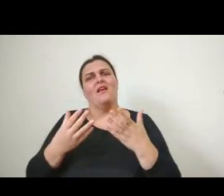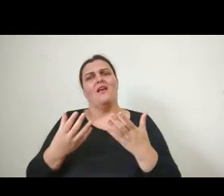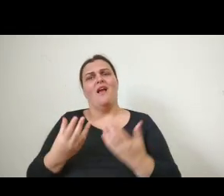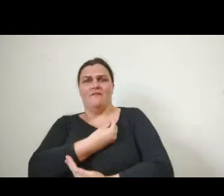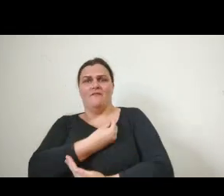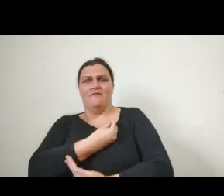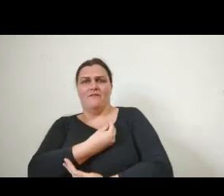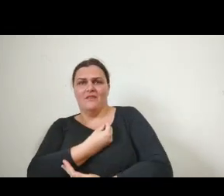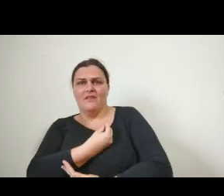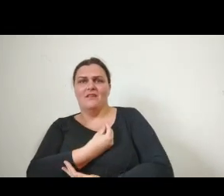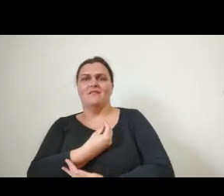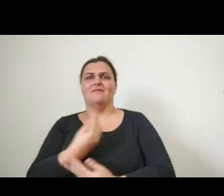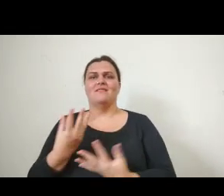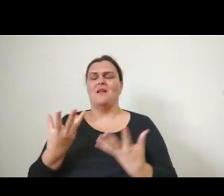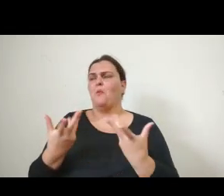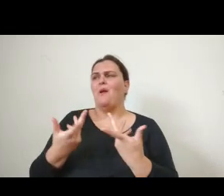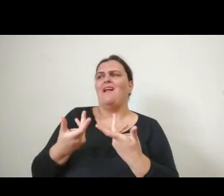biodiversidade.